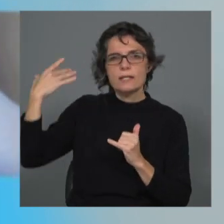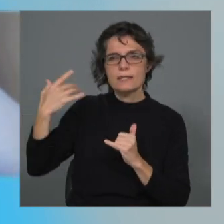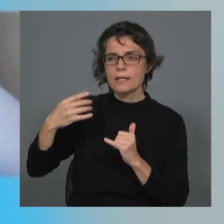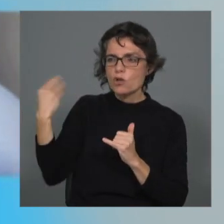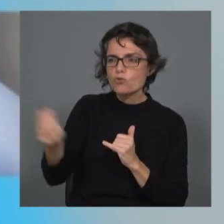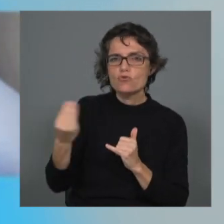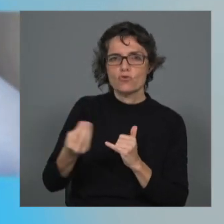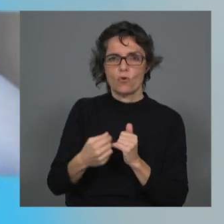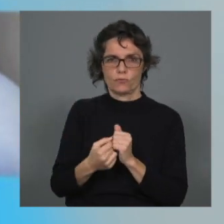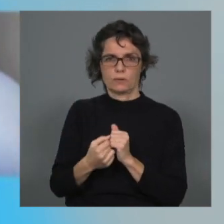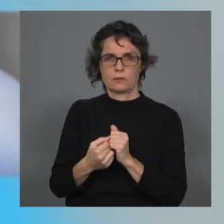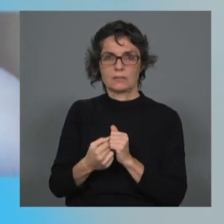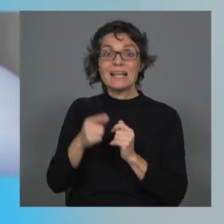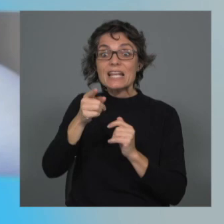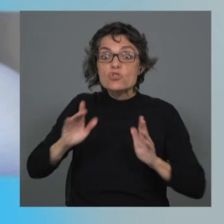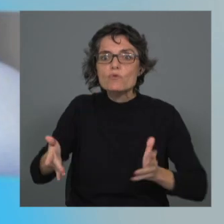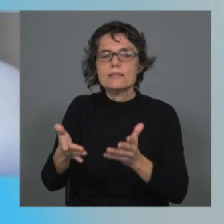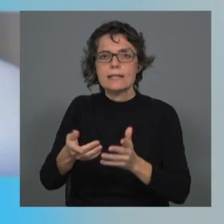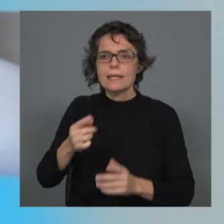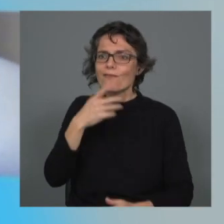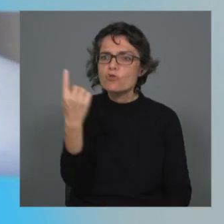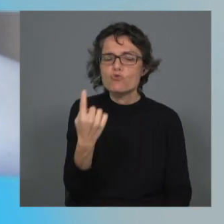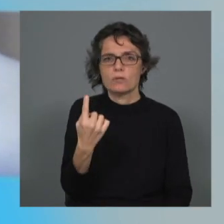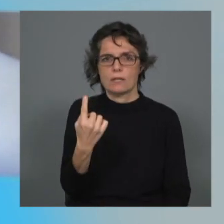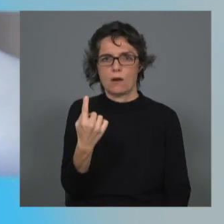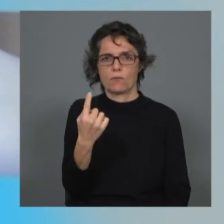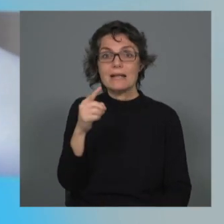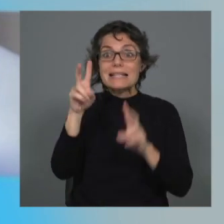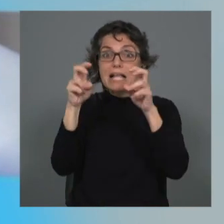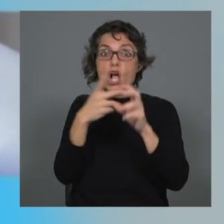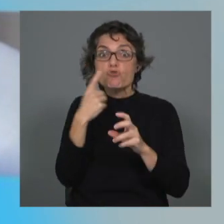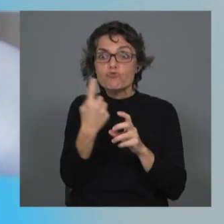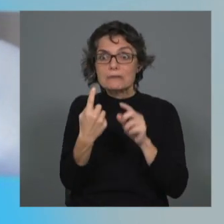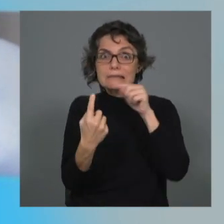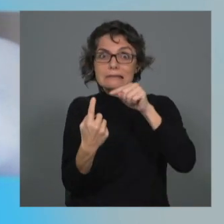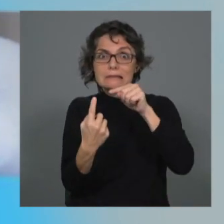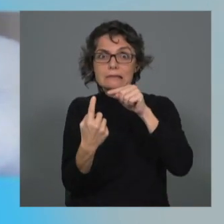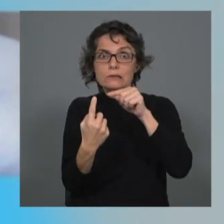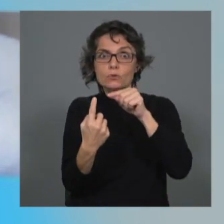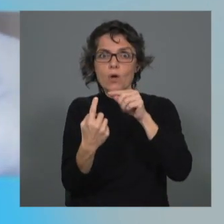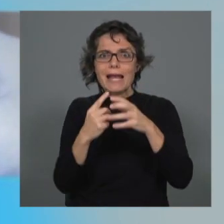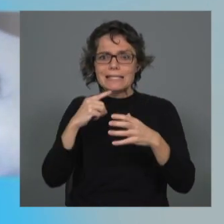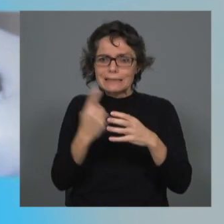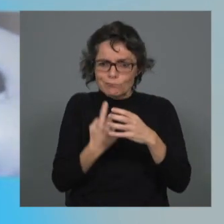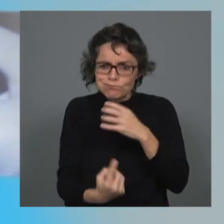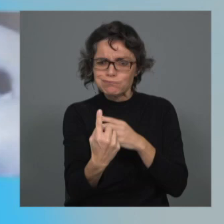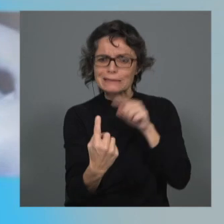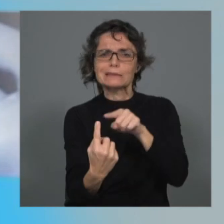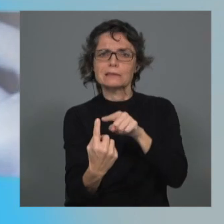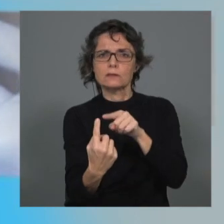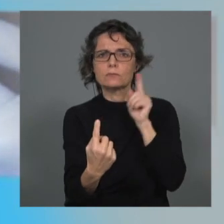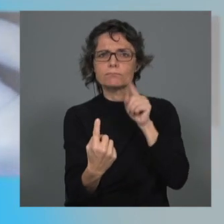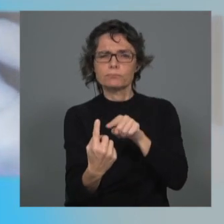da solidão. O tema da solidão é um tema que aqui está referido. E insisto muito